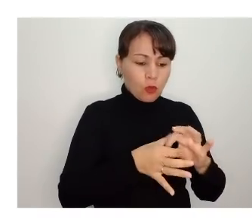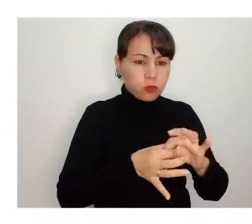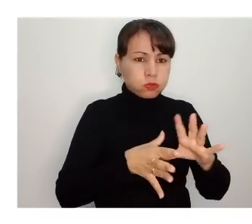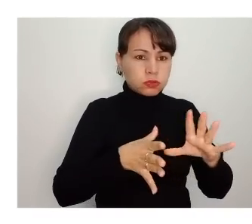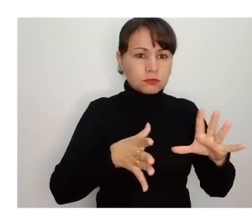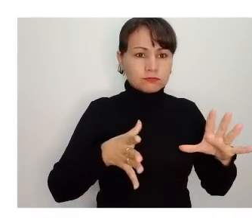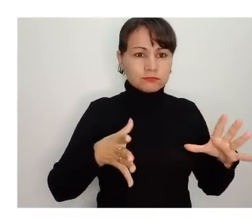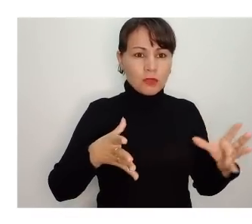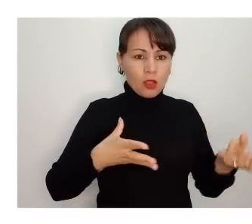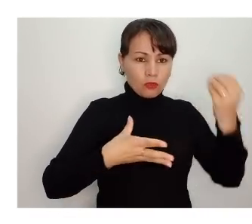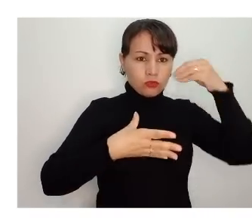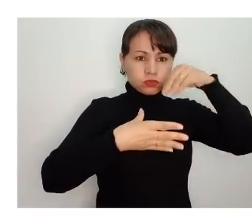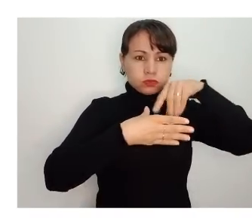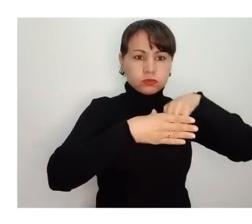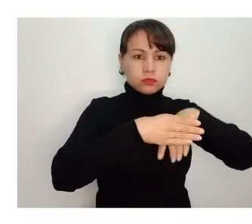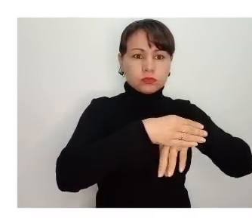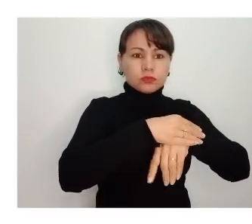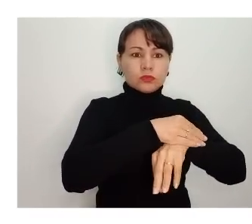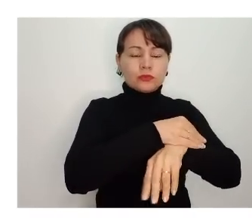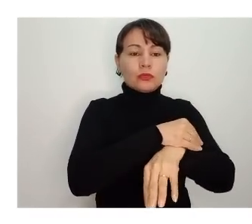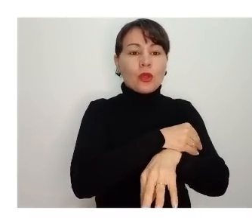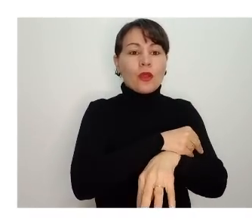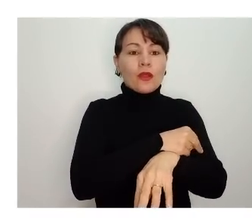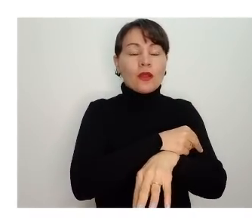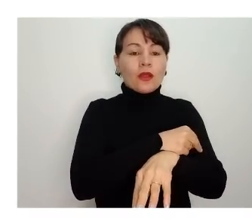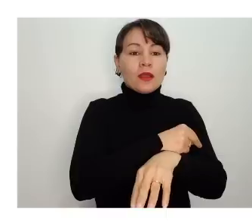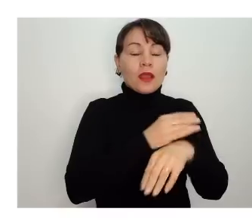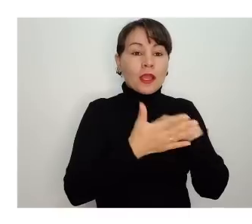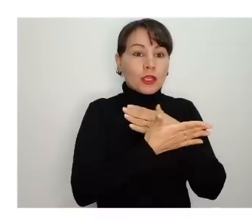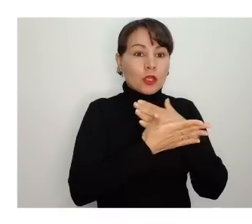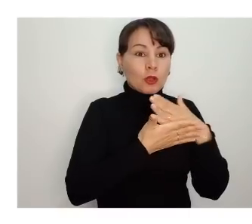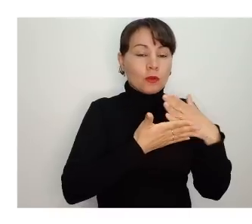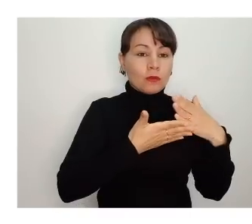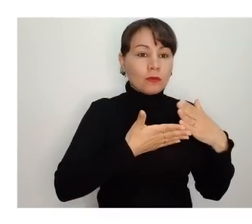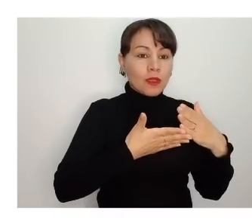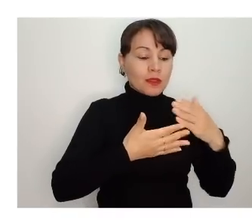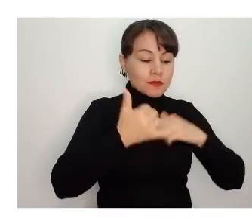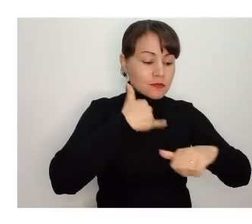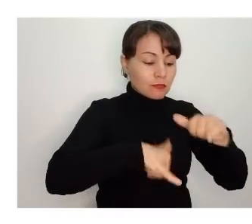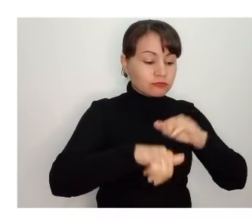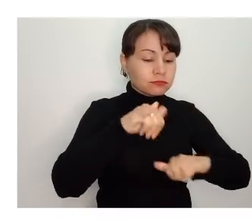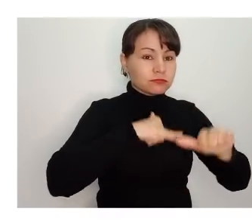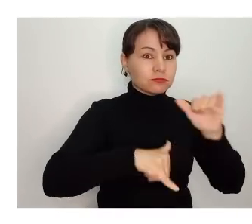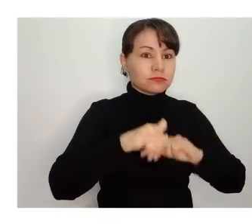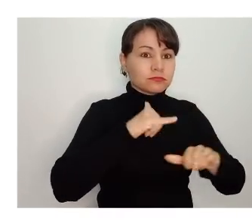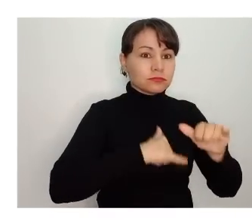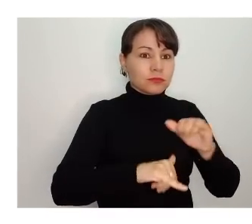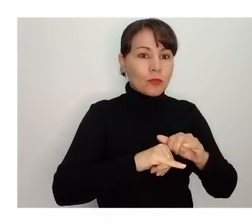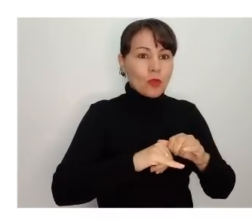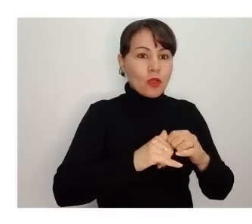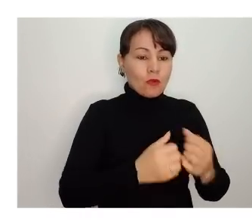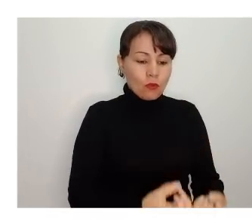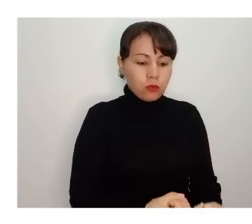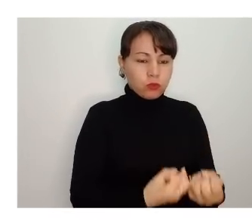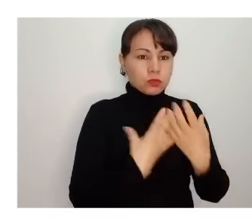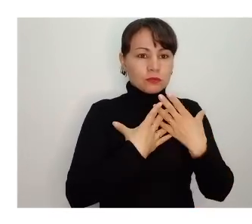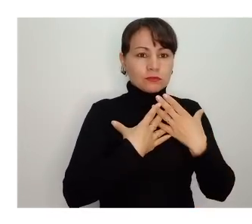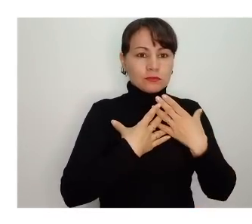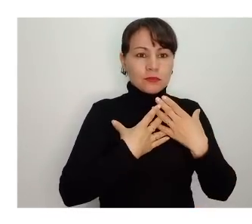são liberadas na fenda sináptica, e essas substâncias químicas vão atingir os